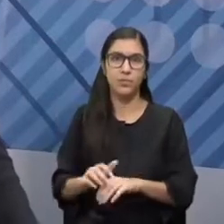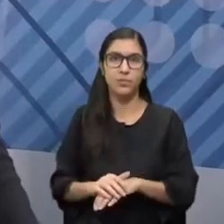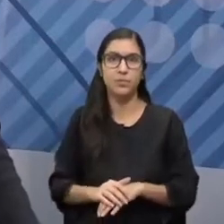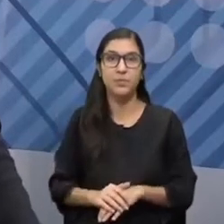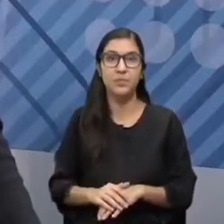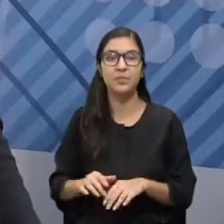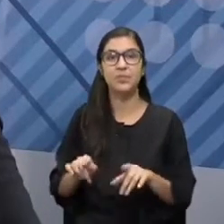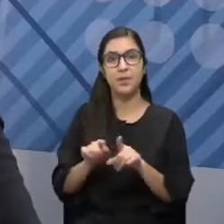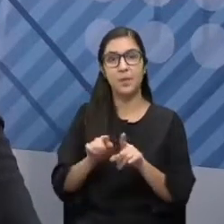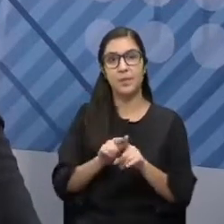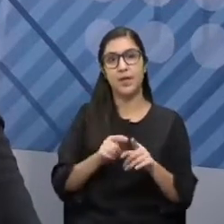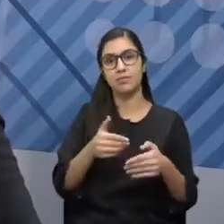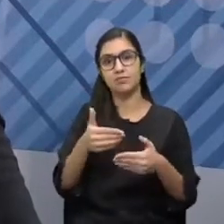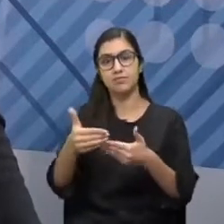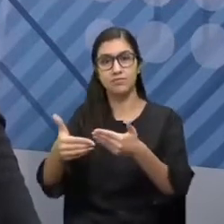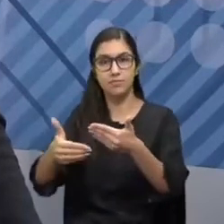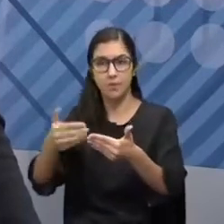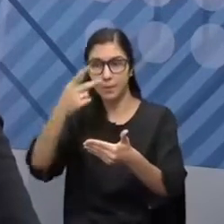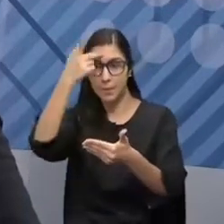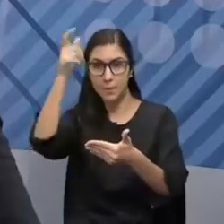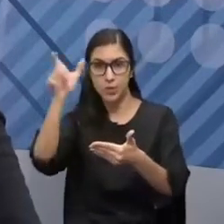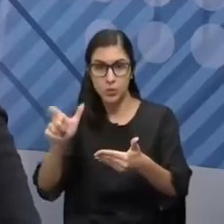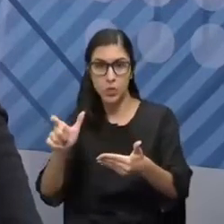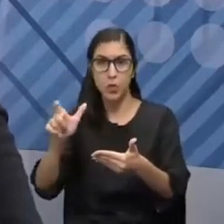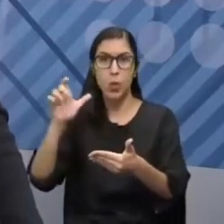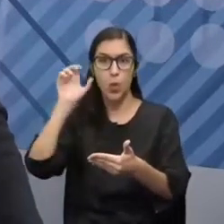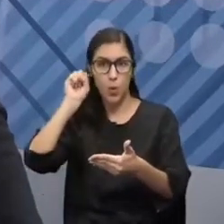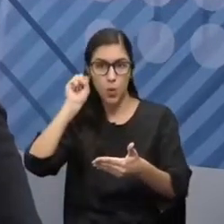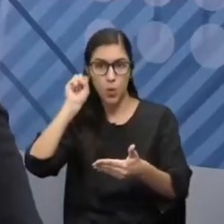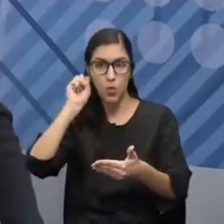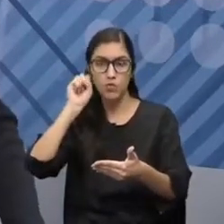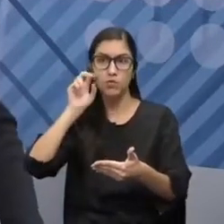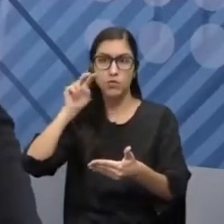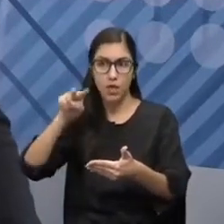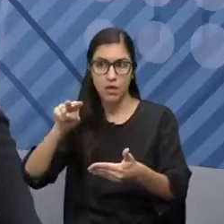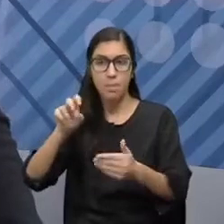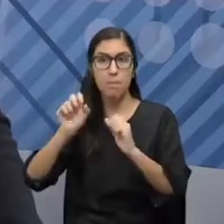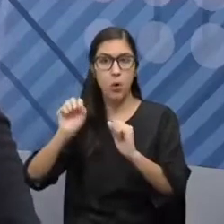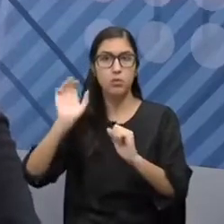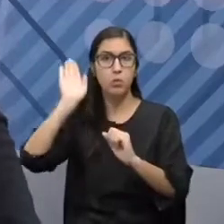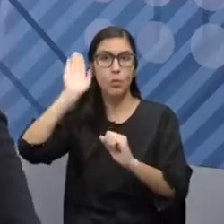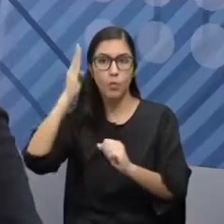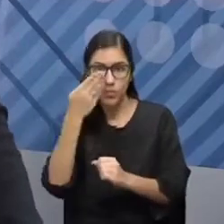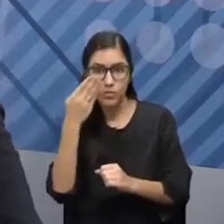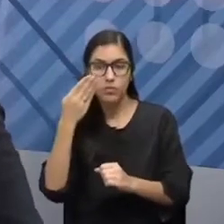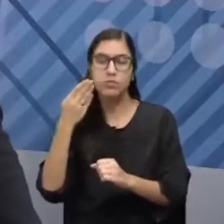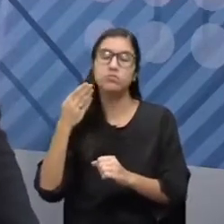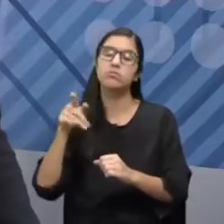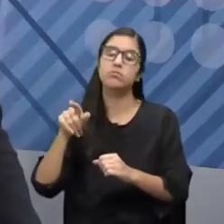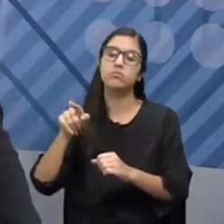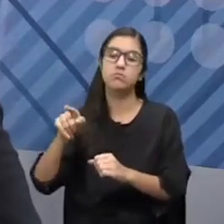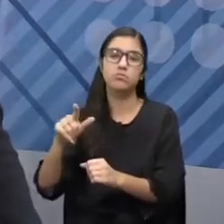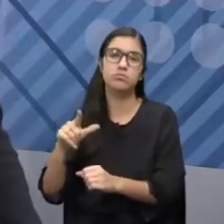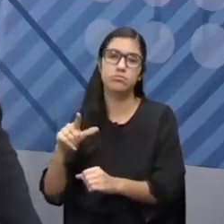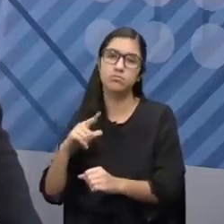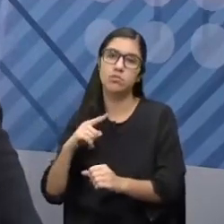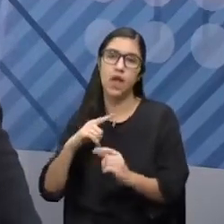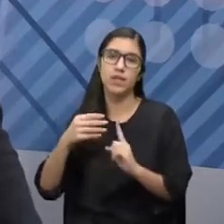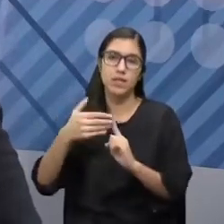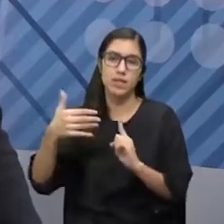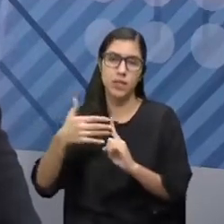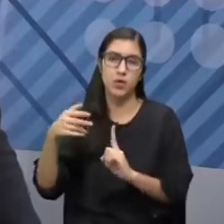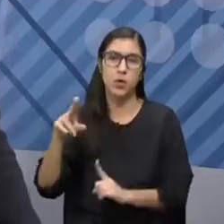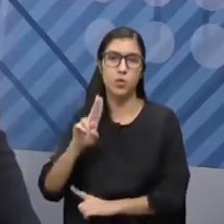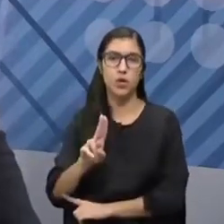a síndrome de Usher. Então, esse sujeito pode, por uma fatalidade, não ter nada, nenhum